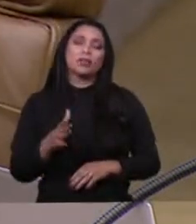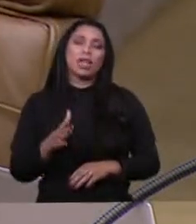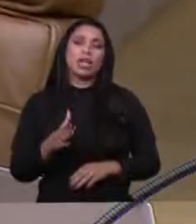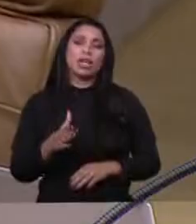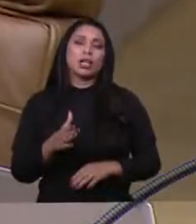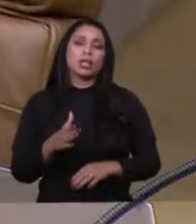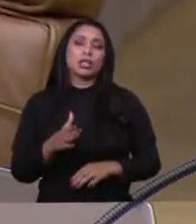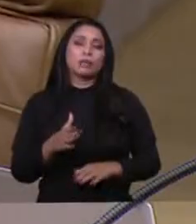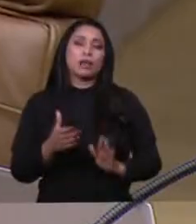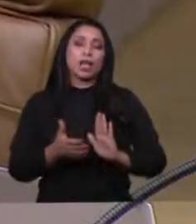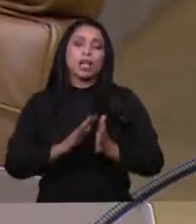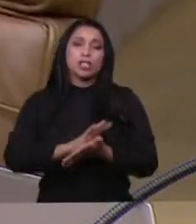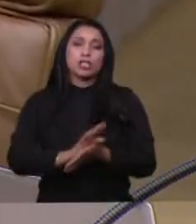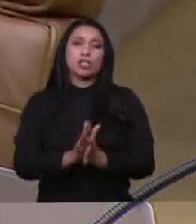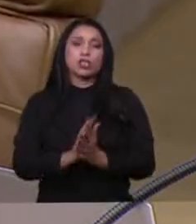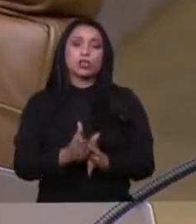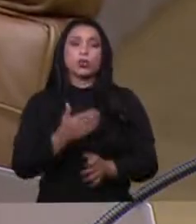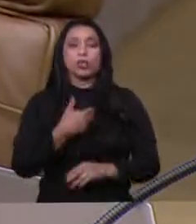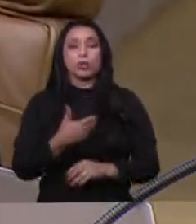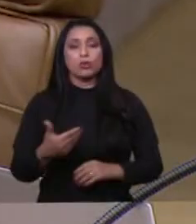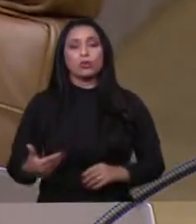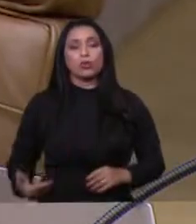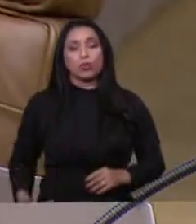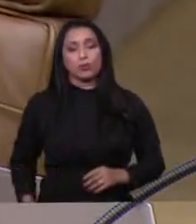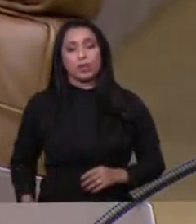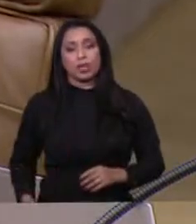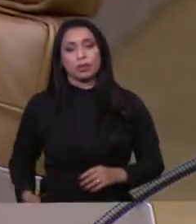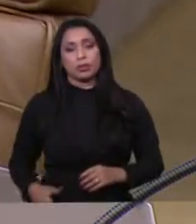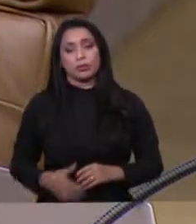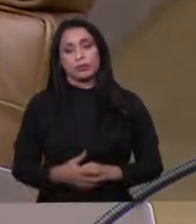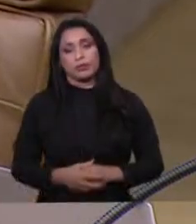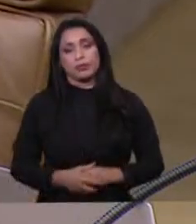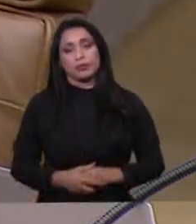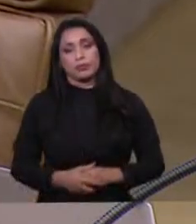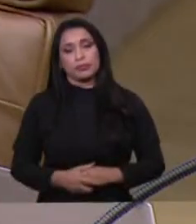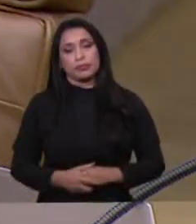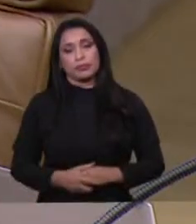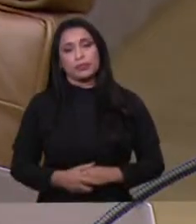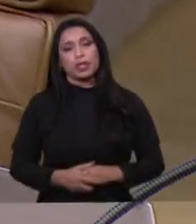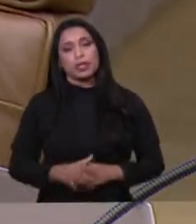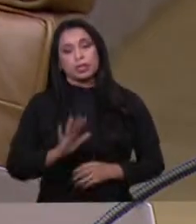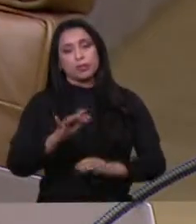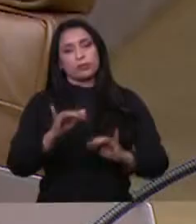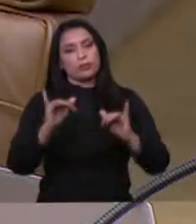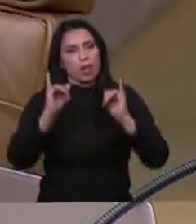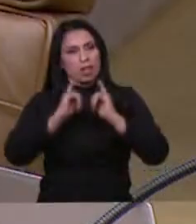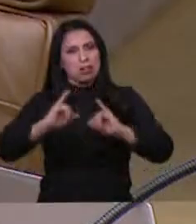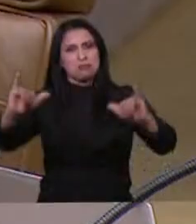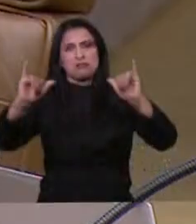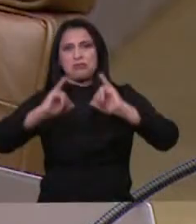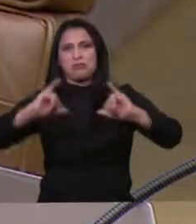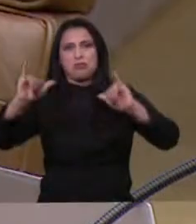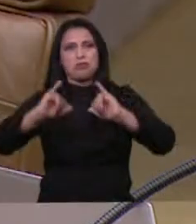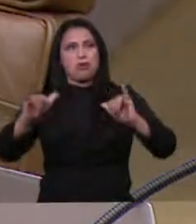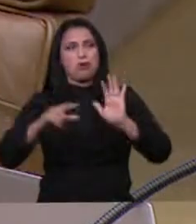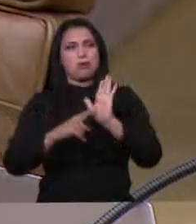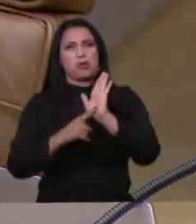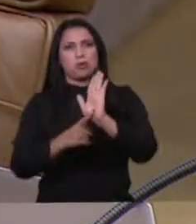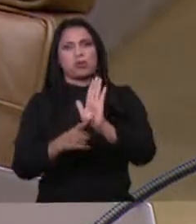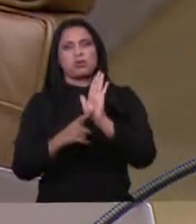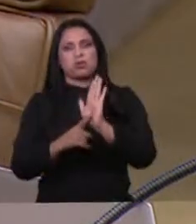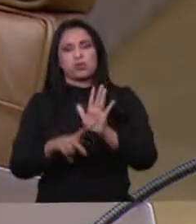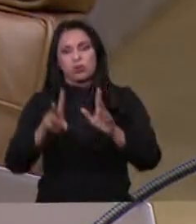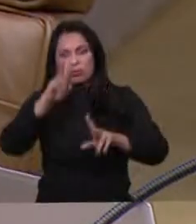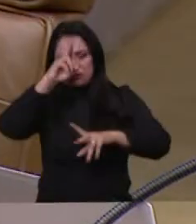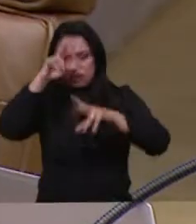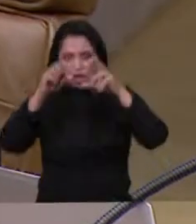governo que, neste caso, era devidamente e plenamente divulgado, gritado, com todas as formas de agressão possível